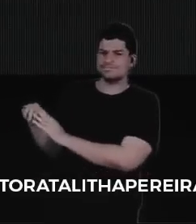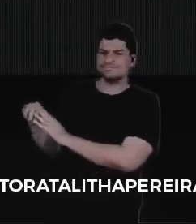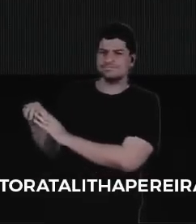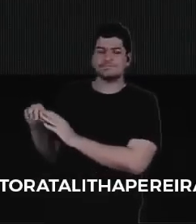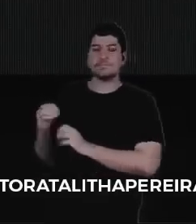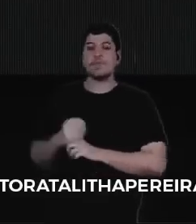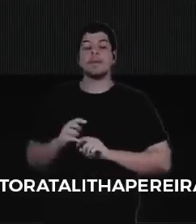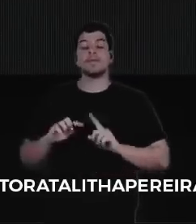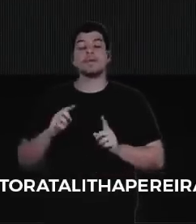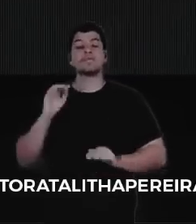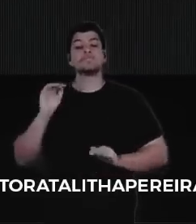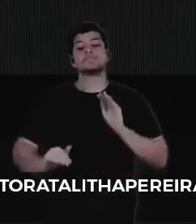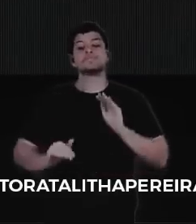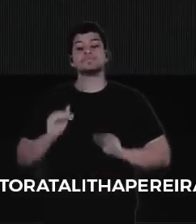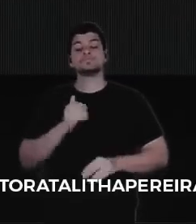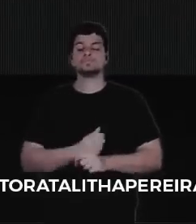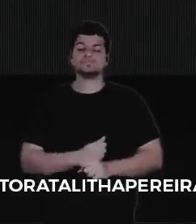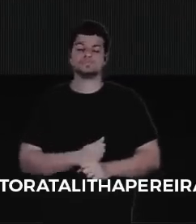Mas talvez